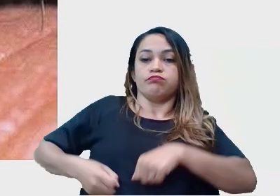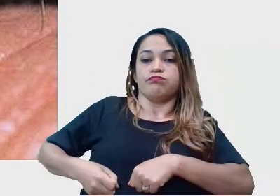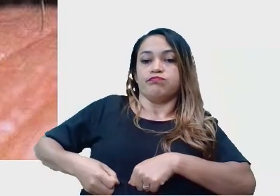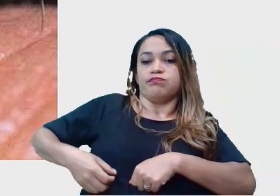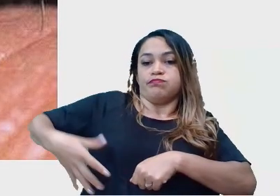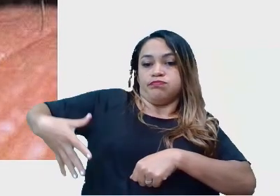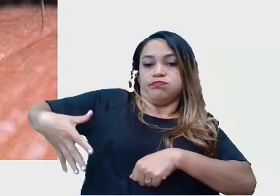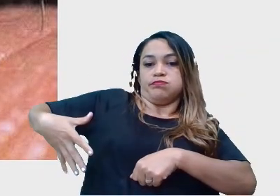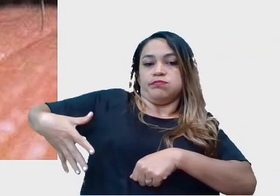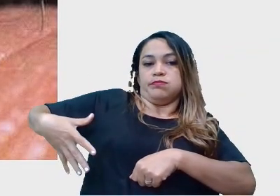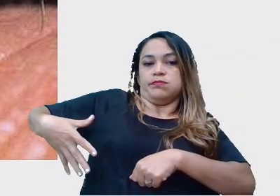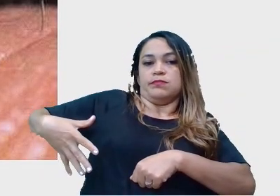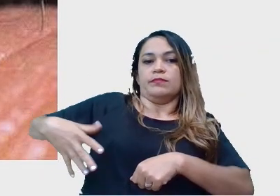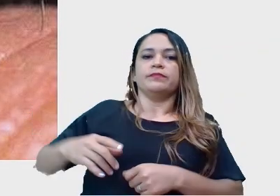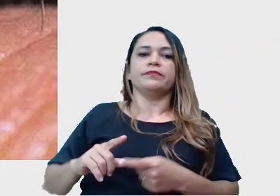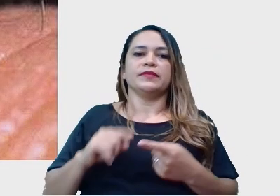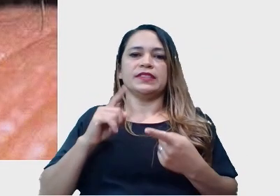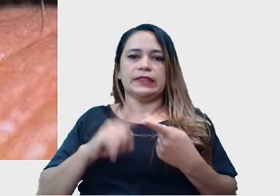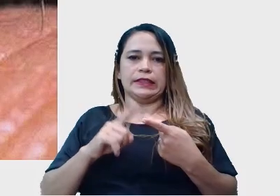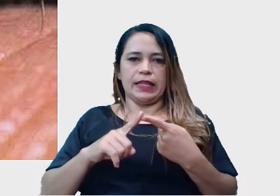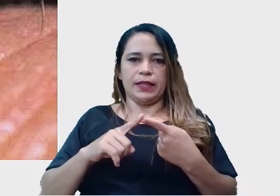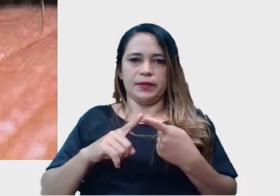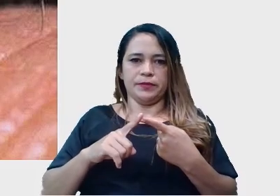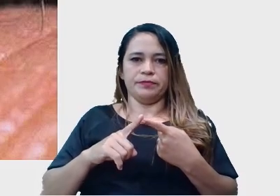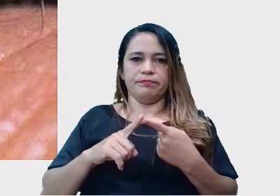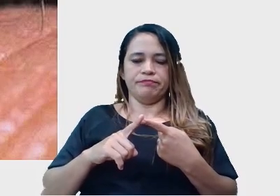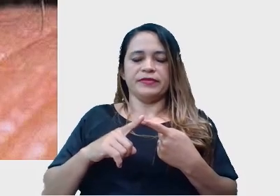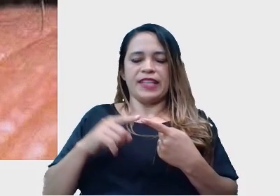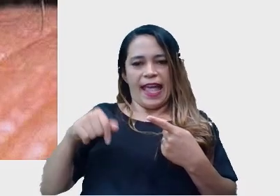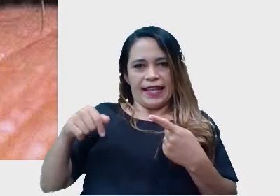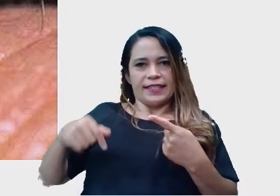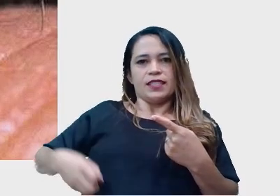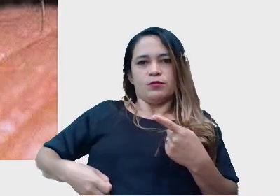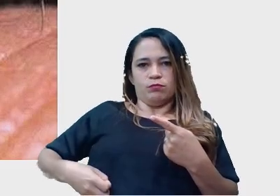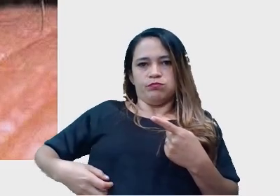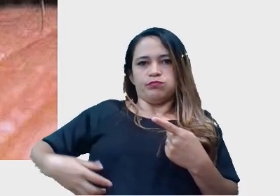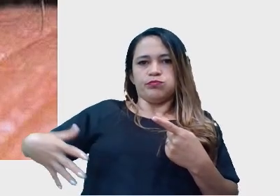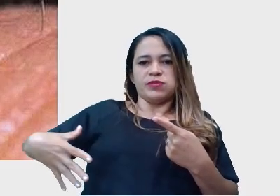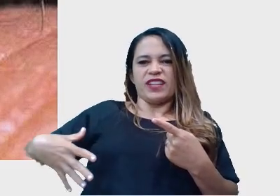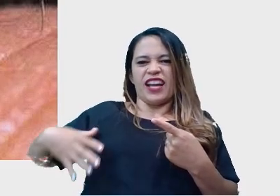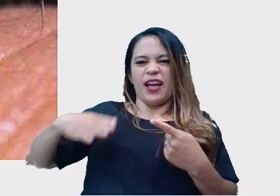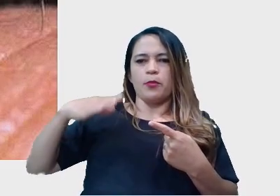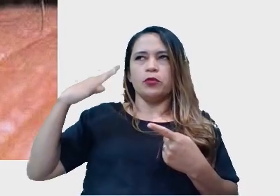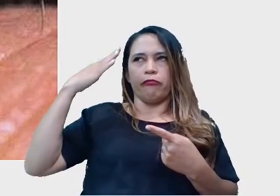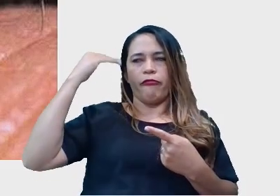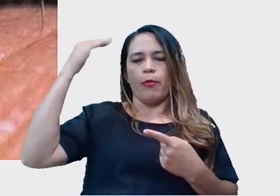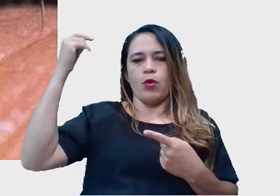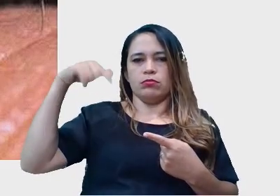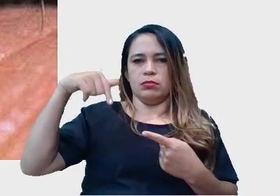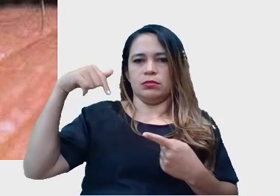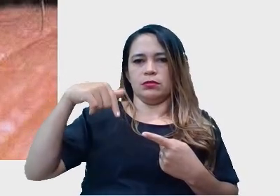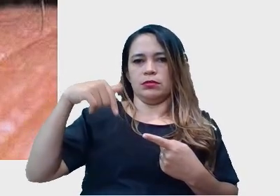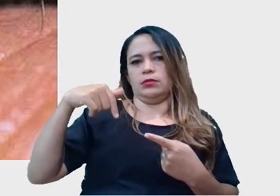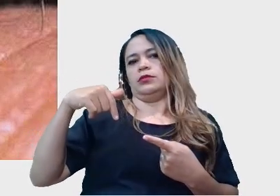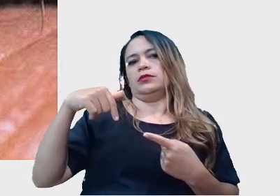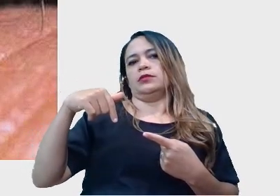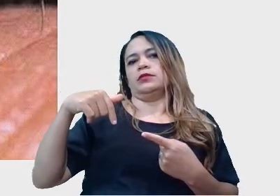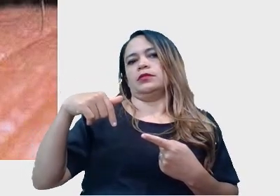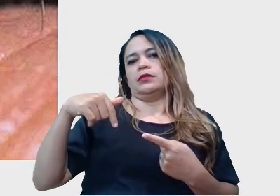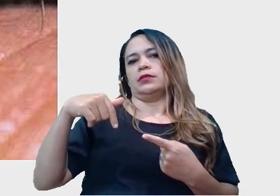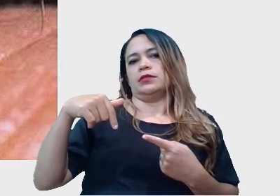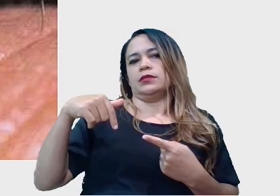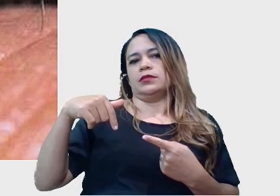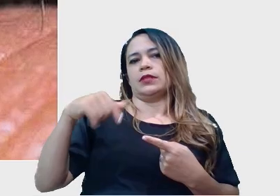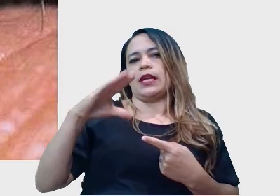duas modalidades. A leishmaniose visceral, que é essa muito famosa para nós aqui no Tocantins, que é a que a gente chama também de mal